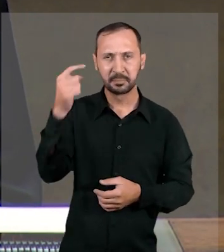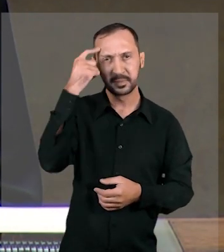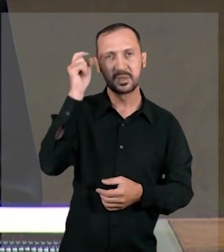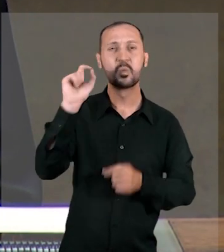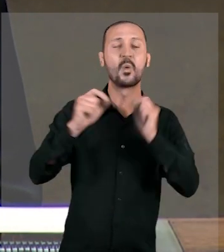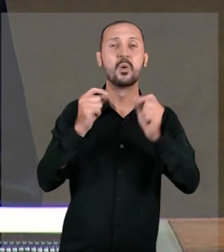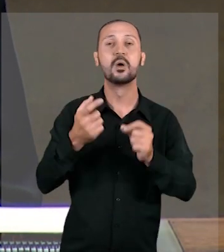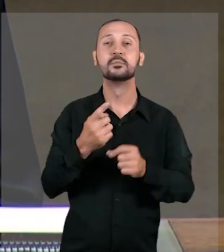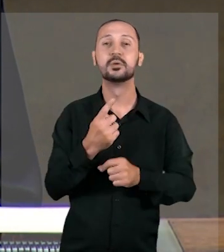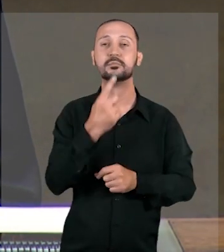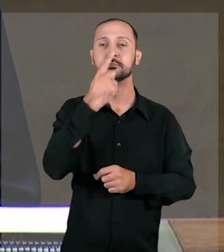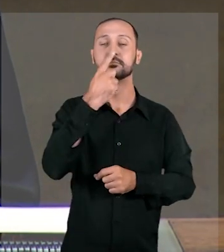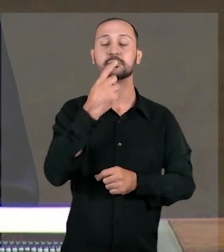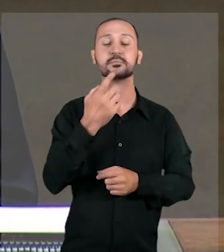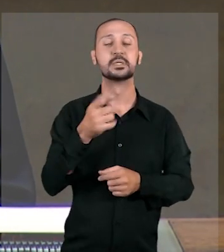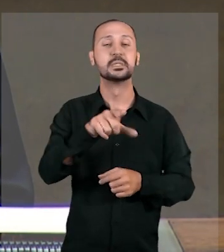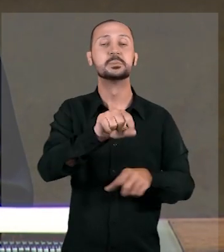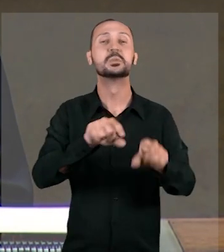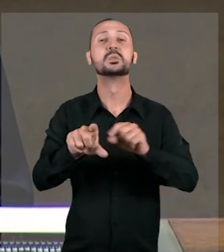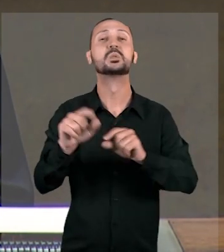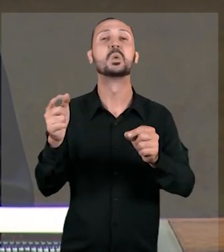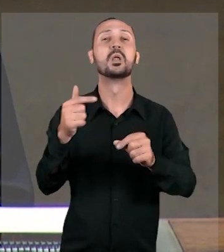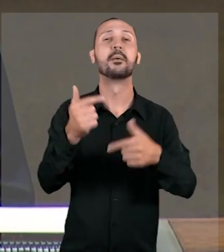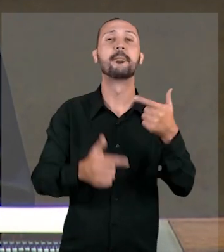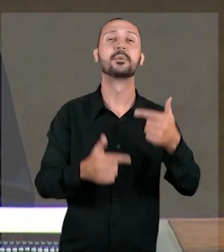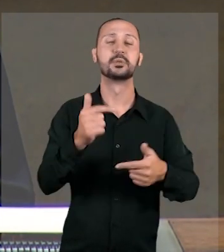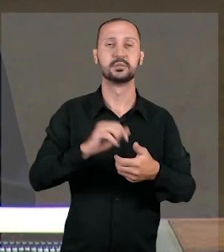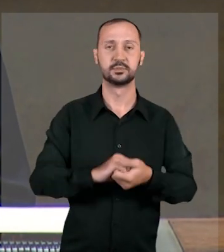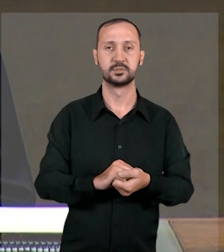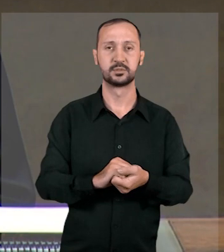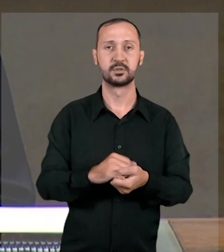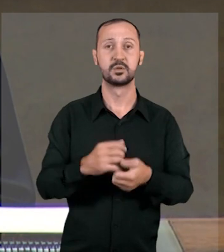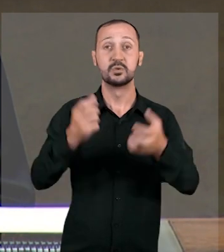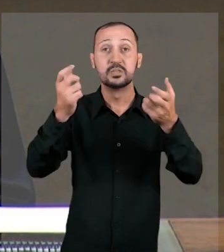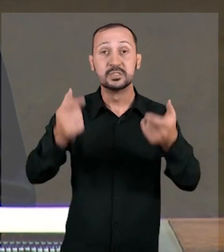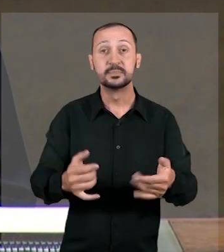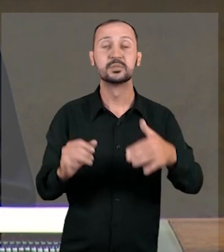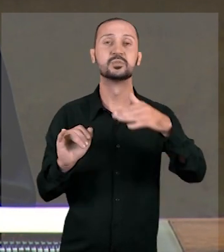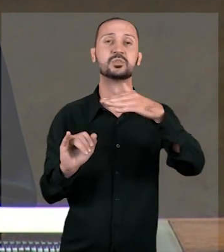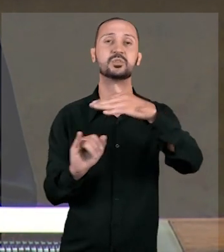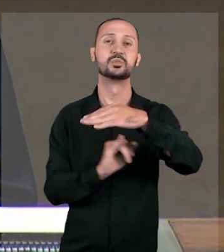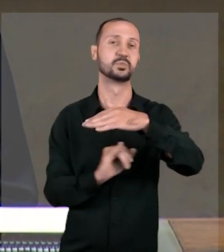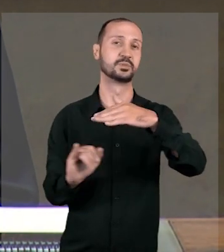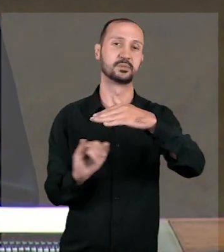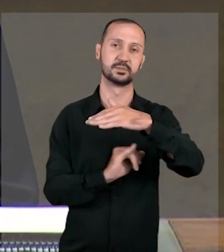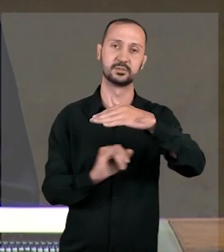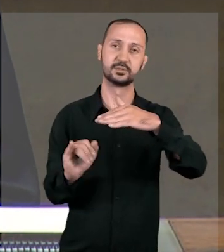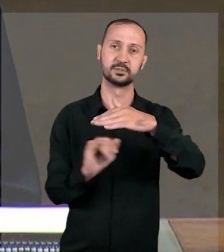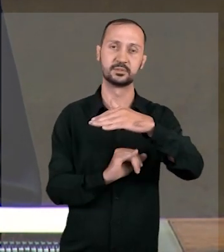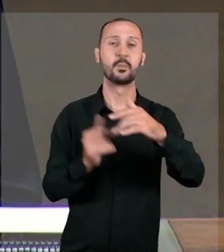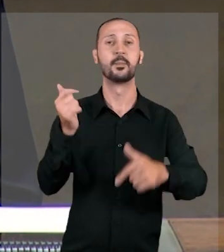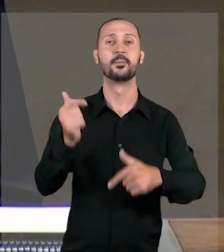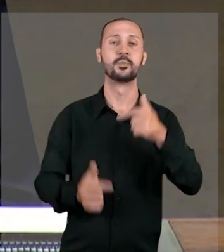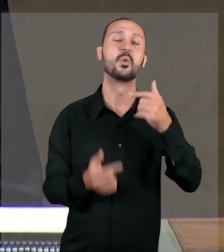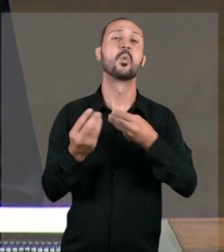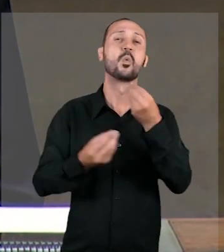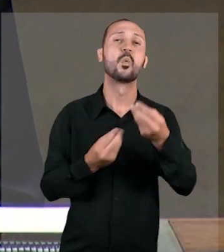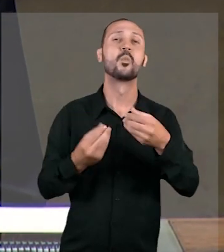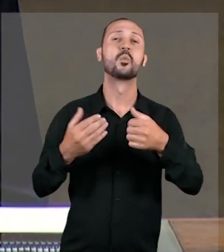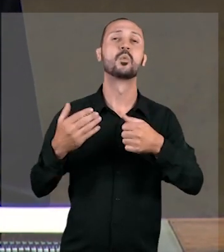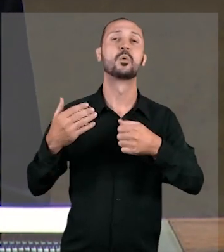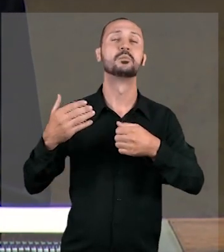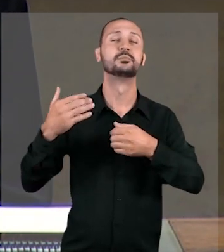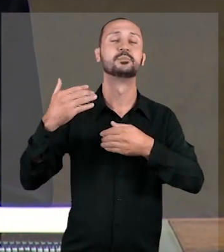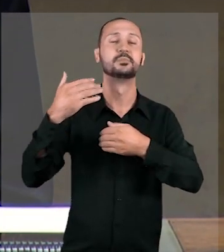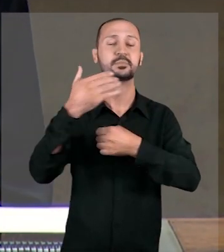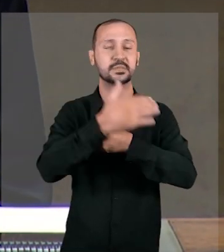de quais sejam as minhas preferências, ou mesmo se eu tenho alguma. Eu falo de instituições, de como